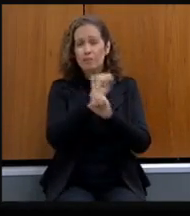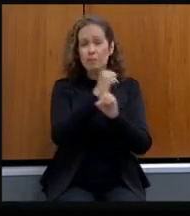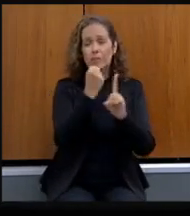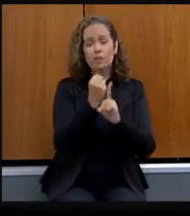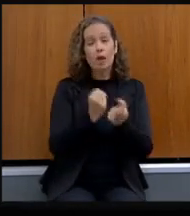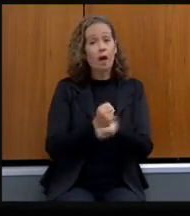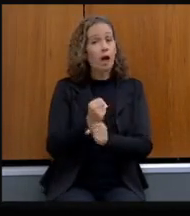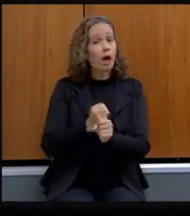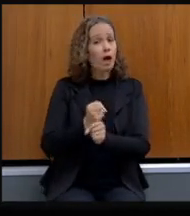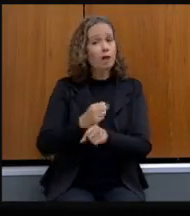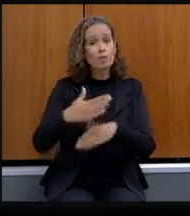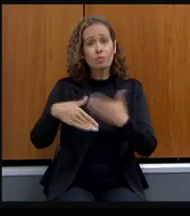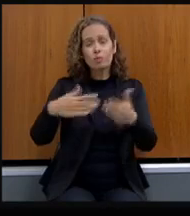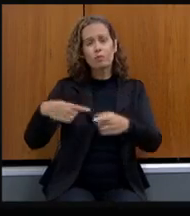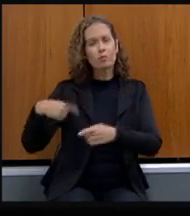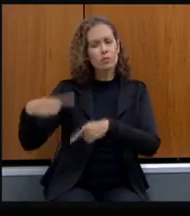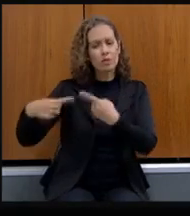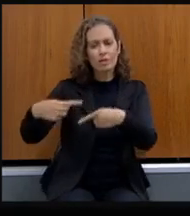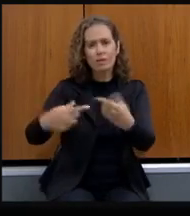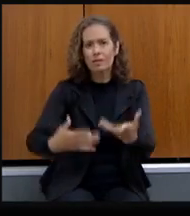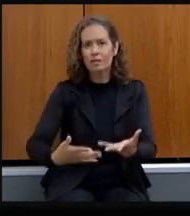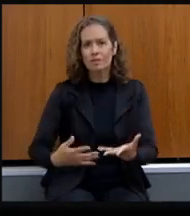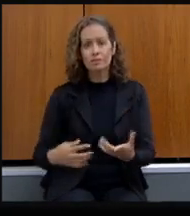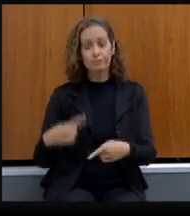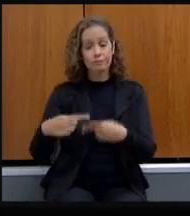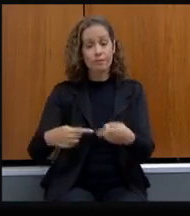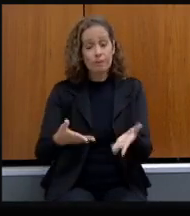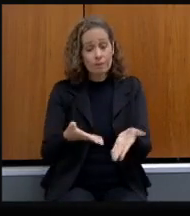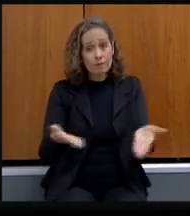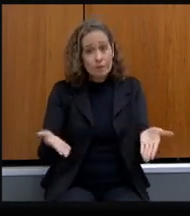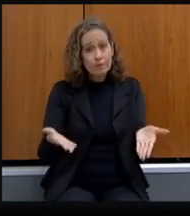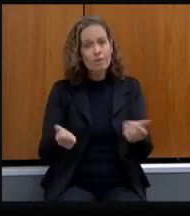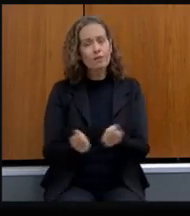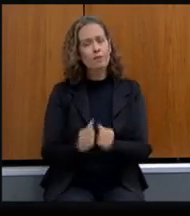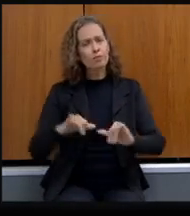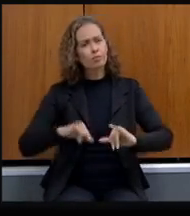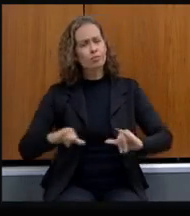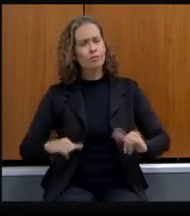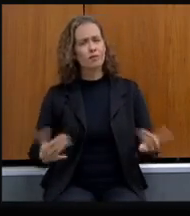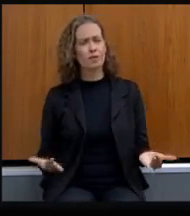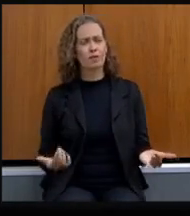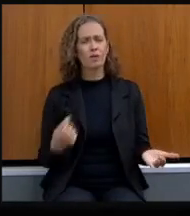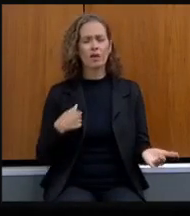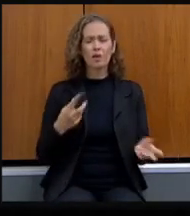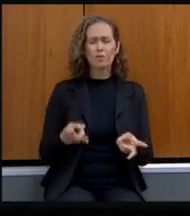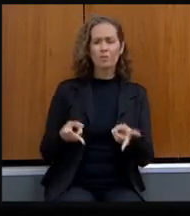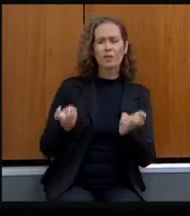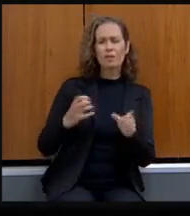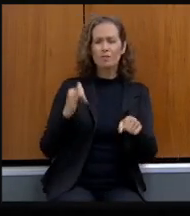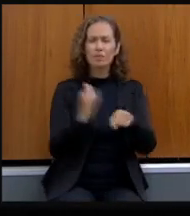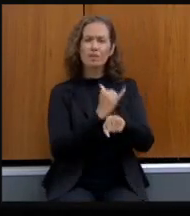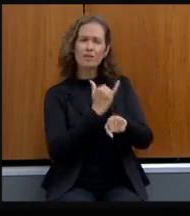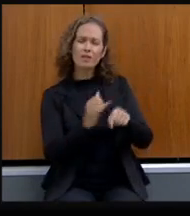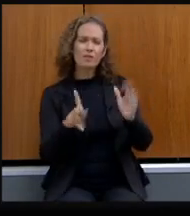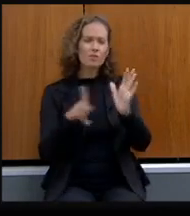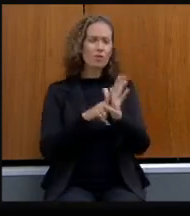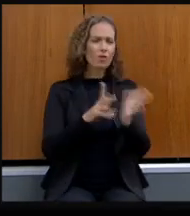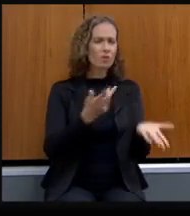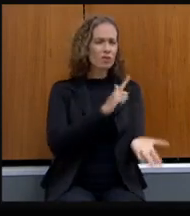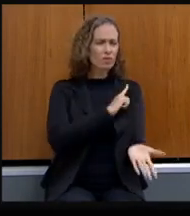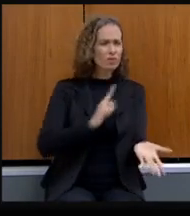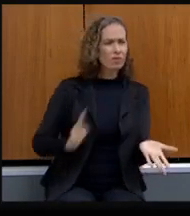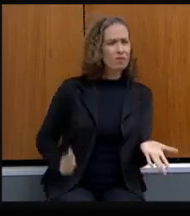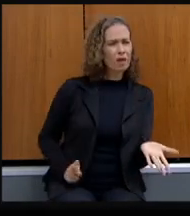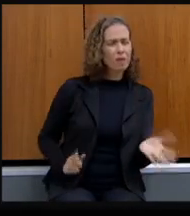anos uma geração está sendo afetado Eu sinceramente não percebo uma estratégia de governo